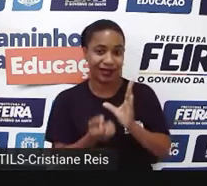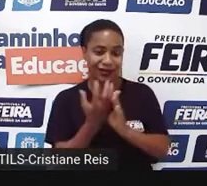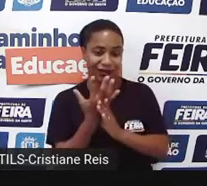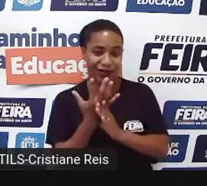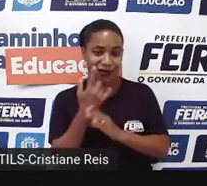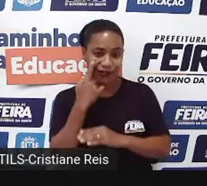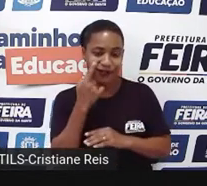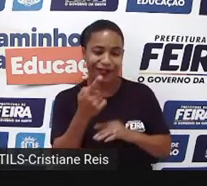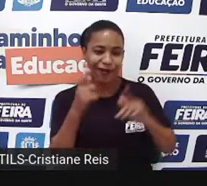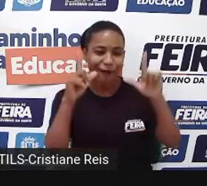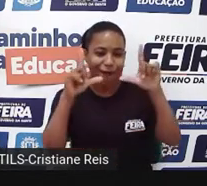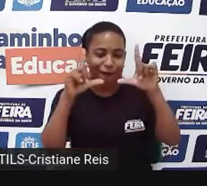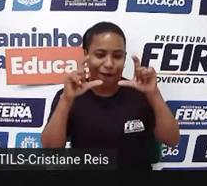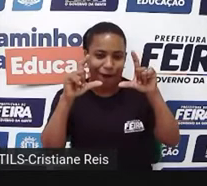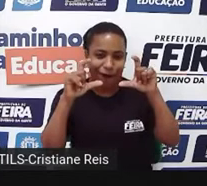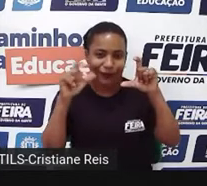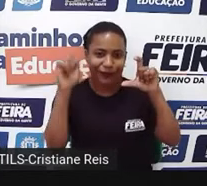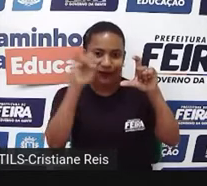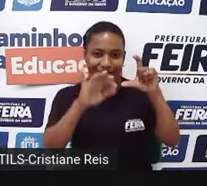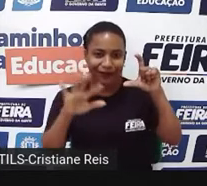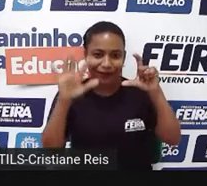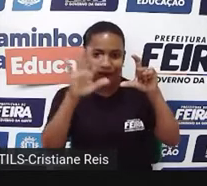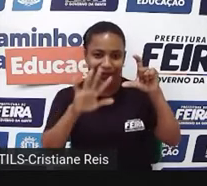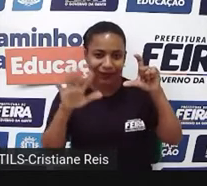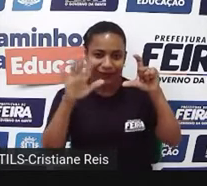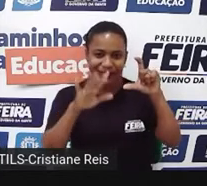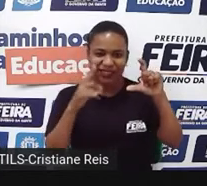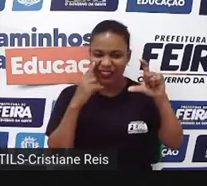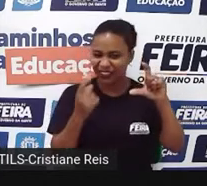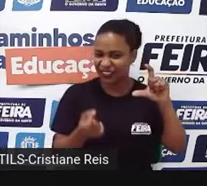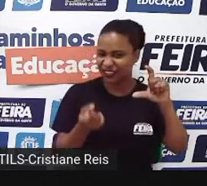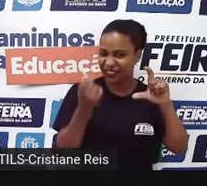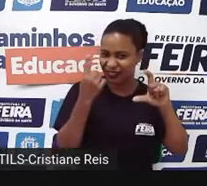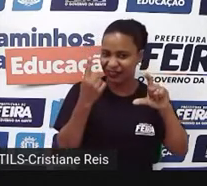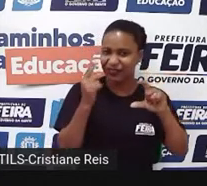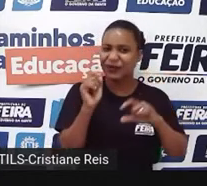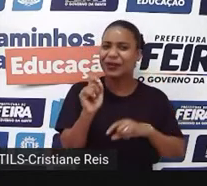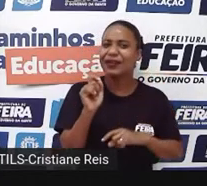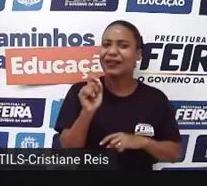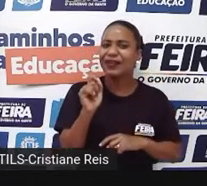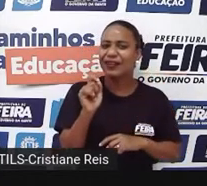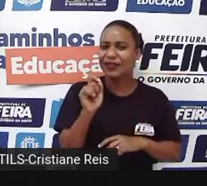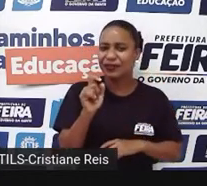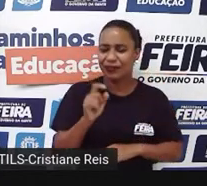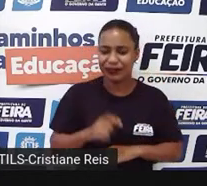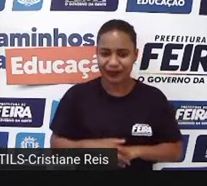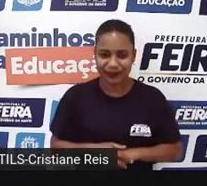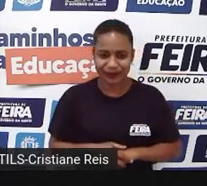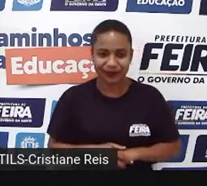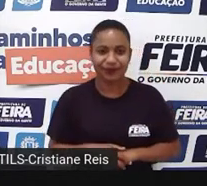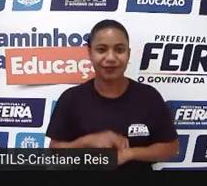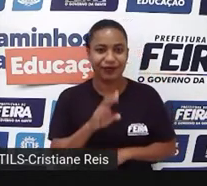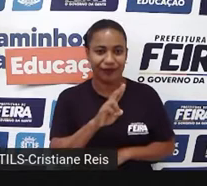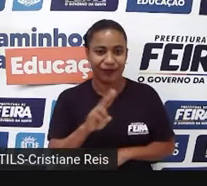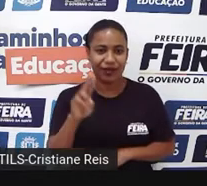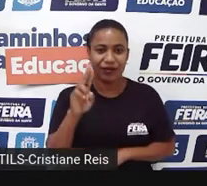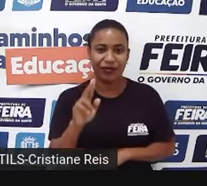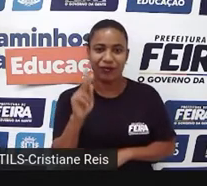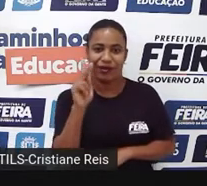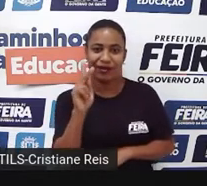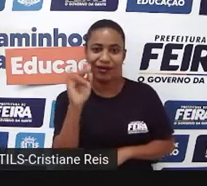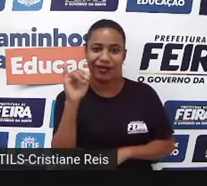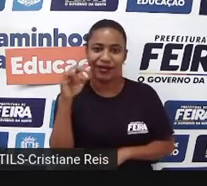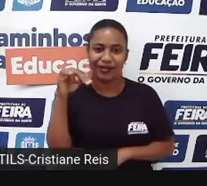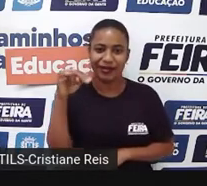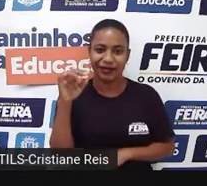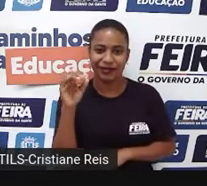a fotografia, né, que eu espelho para vocês. Nossa, que estranho, né? Edison kinetoscópio, porque foi o Thomas Edison